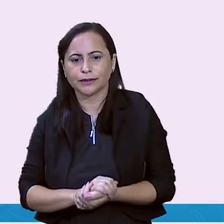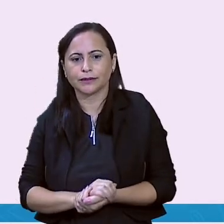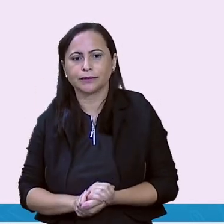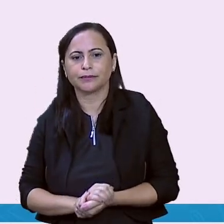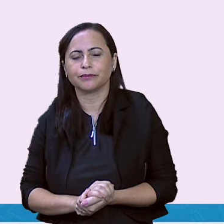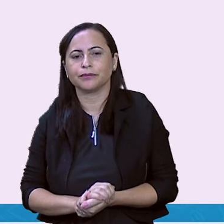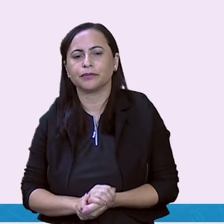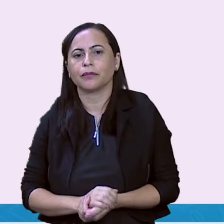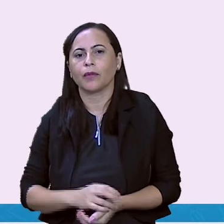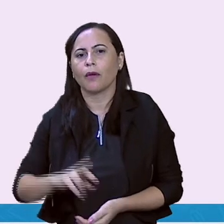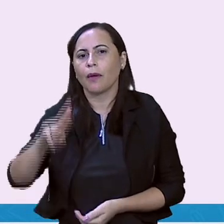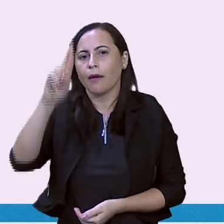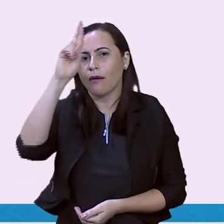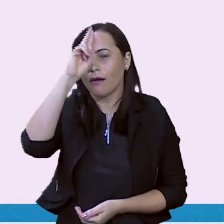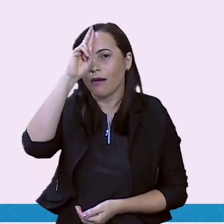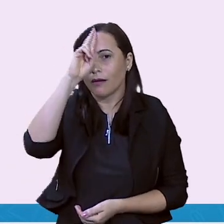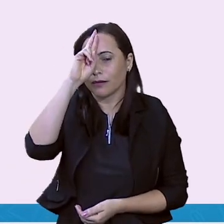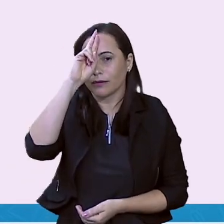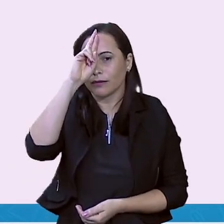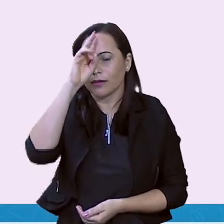meio-dia ou